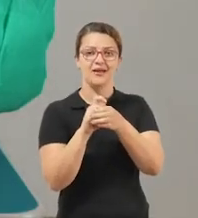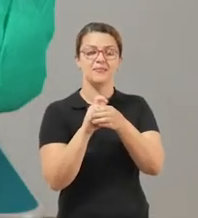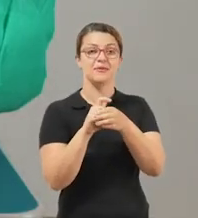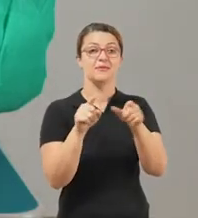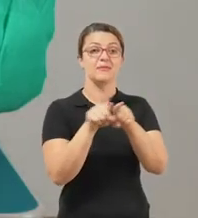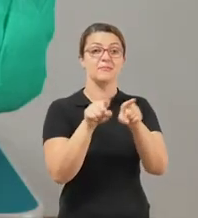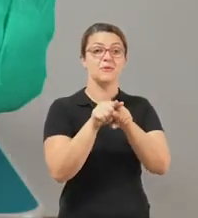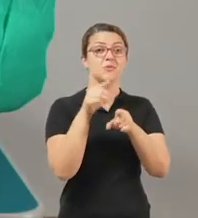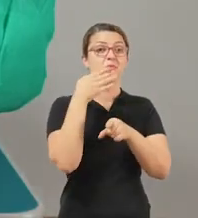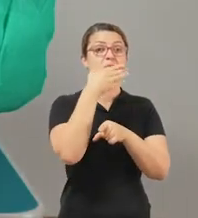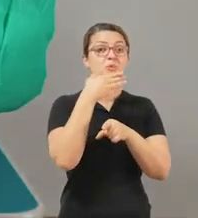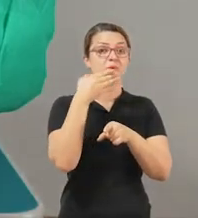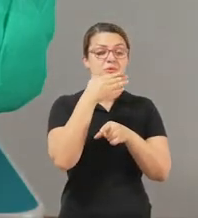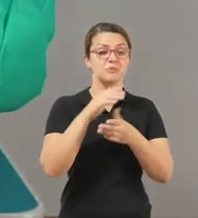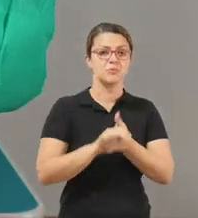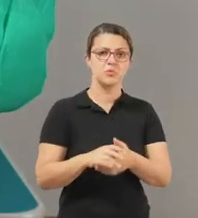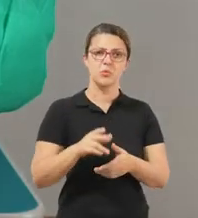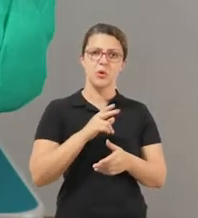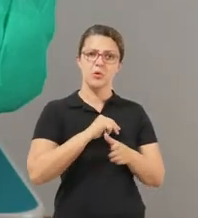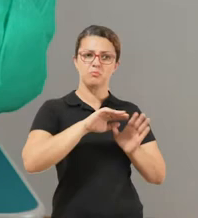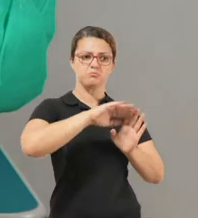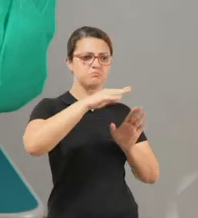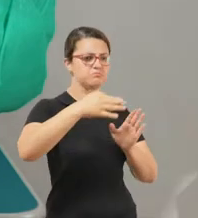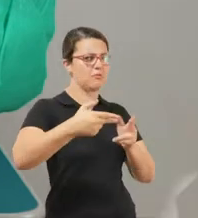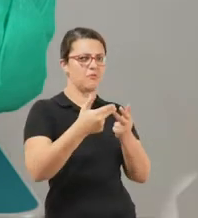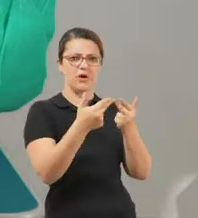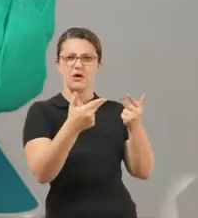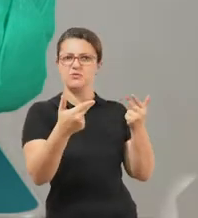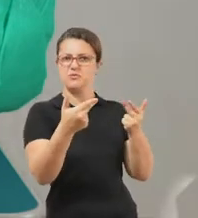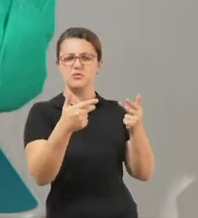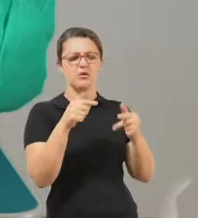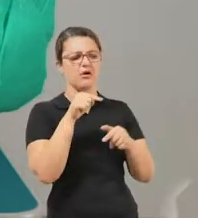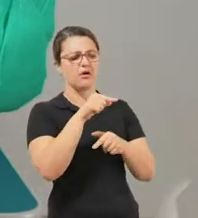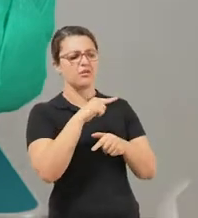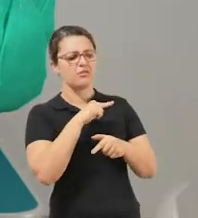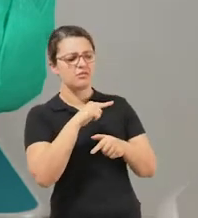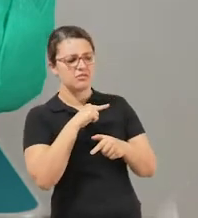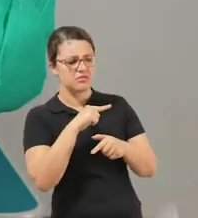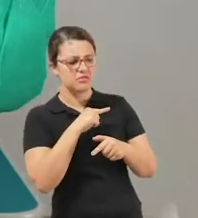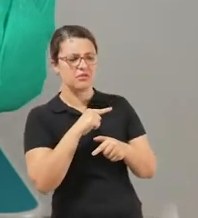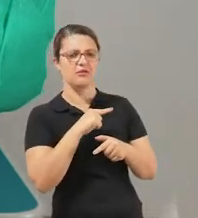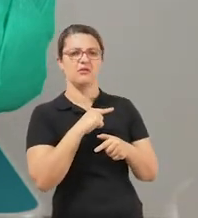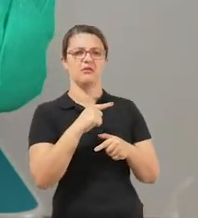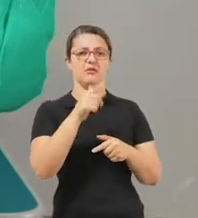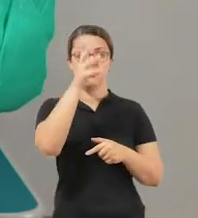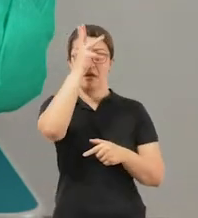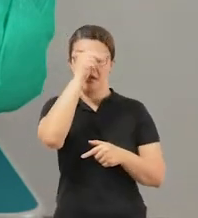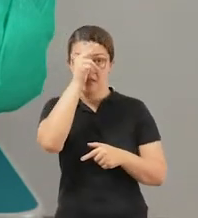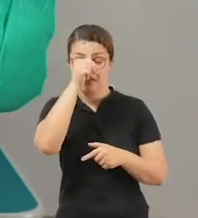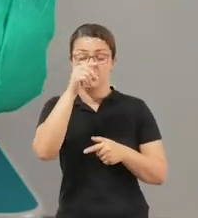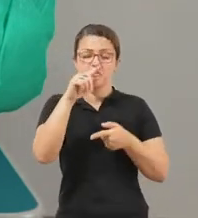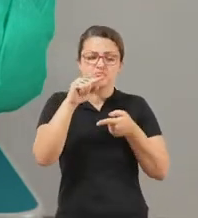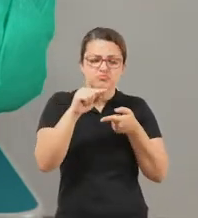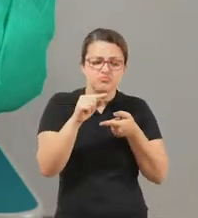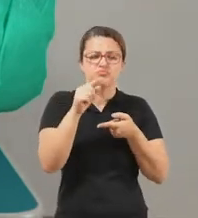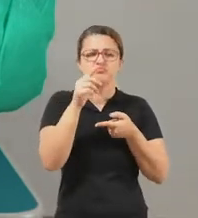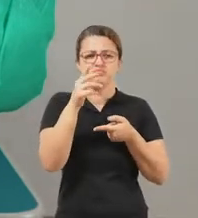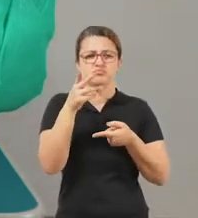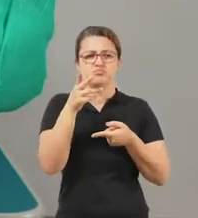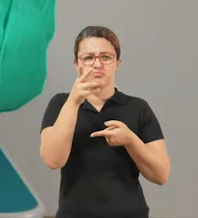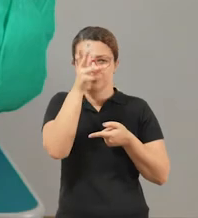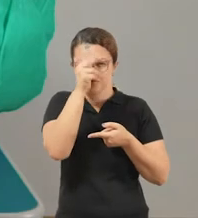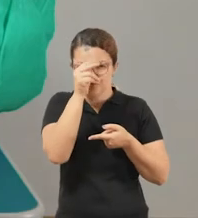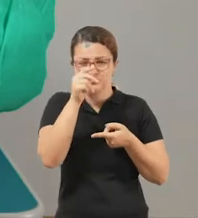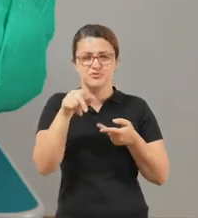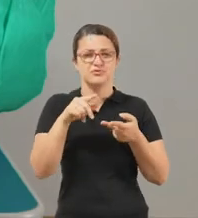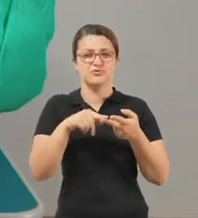Gente, em cima daquela serra tem tanta coisa, tem galinha, tem caminhão, tem mandioca, tem pintinho. Para isso vocês